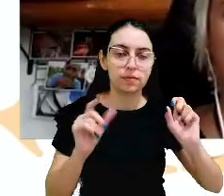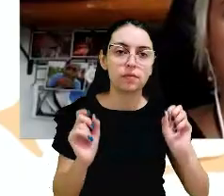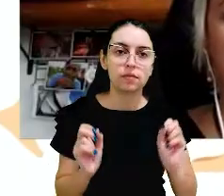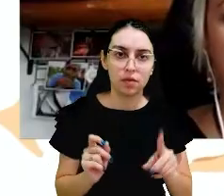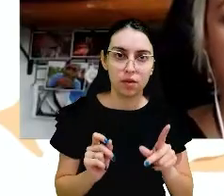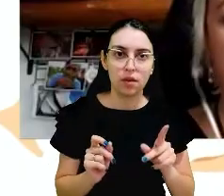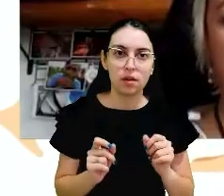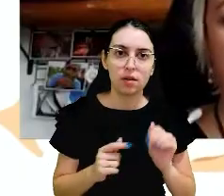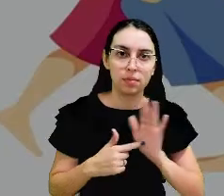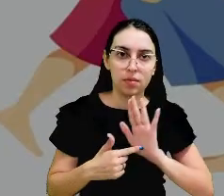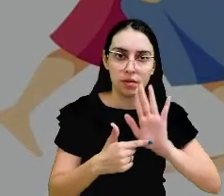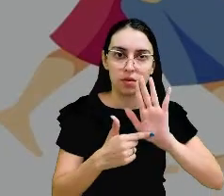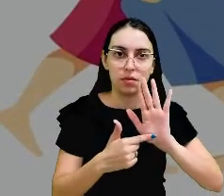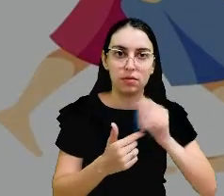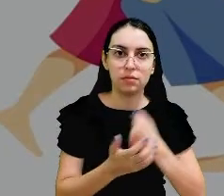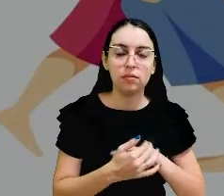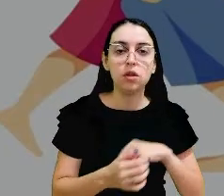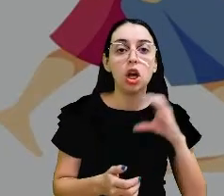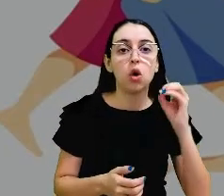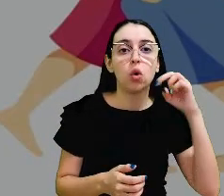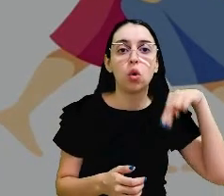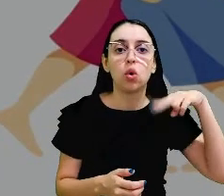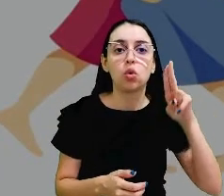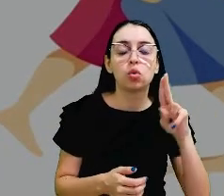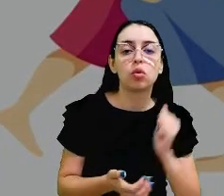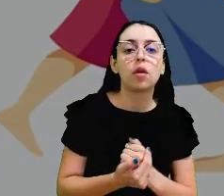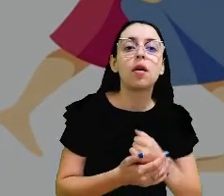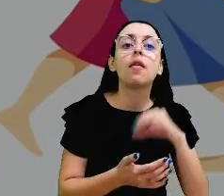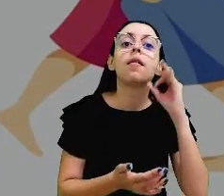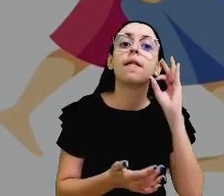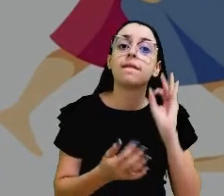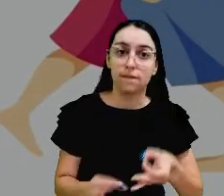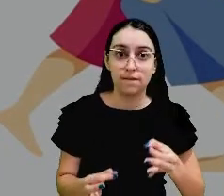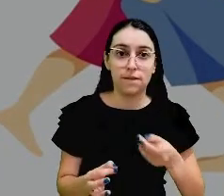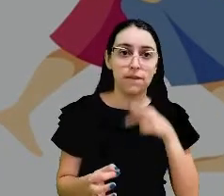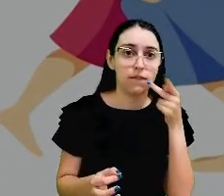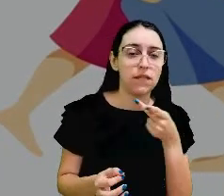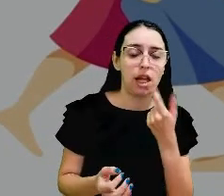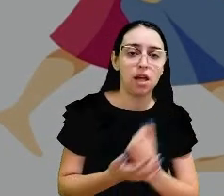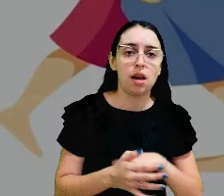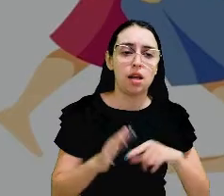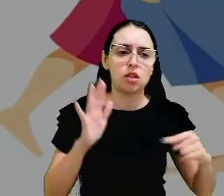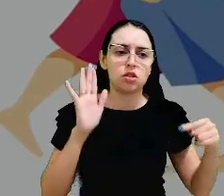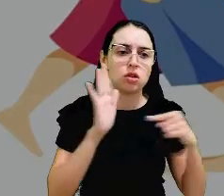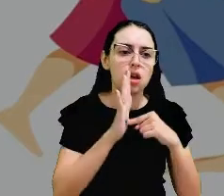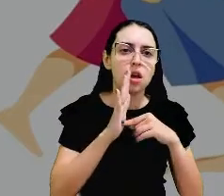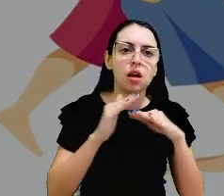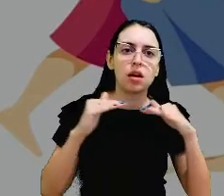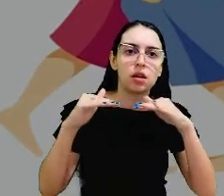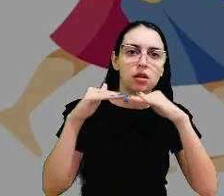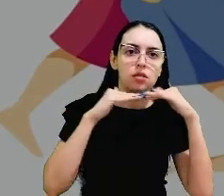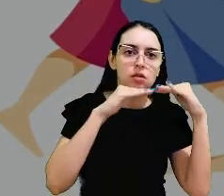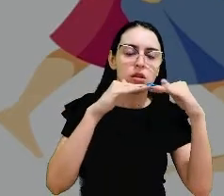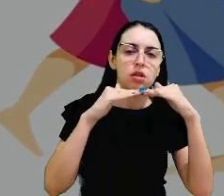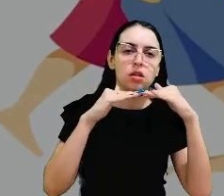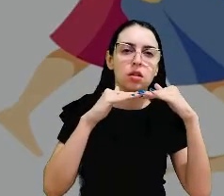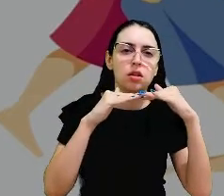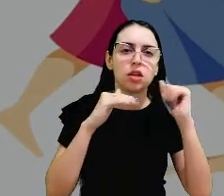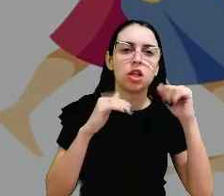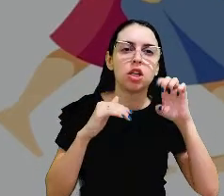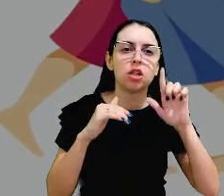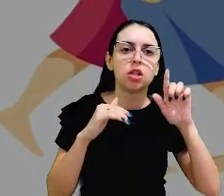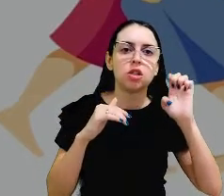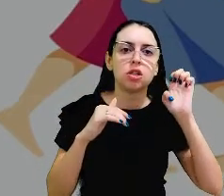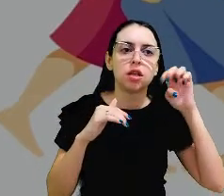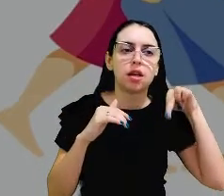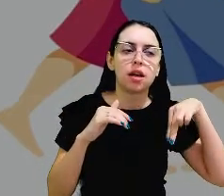lá, vamos ver se aparece. A ONU determina que, para alcançar a equidade de gênero e empoderar